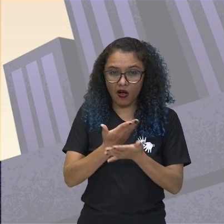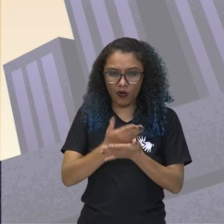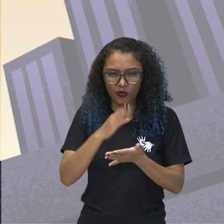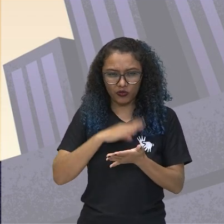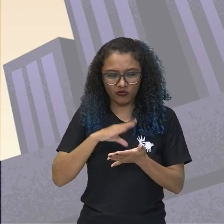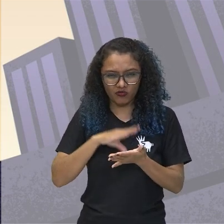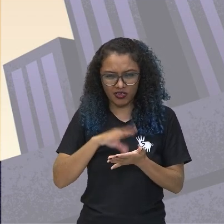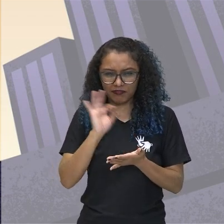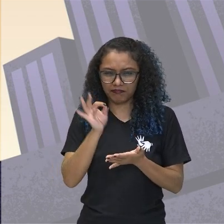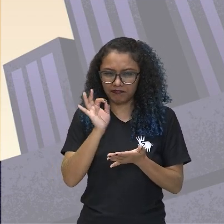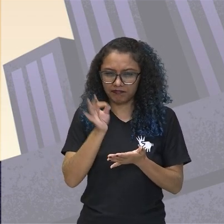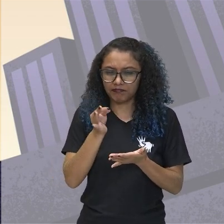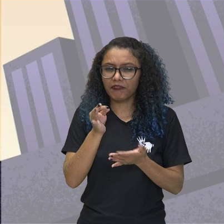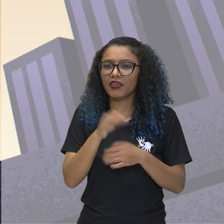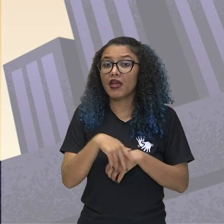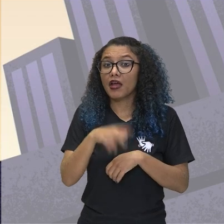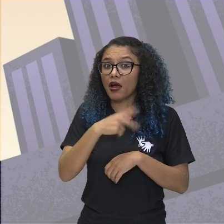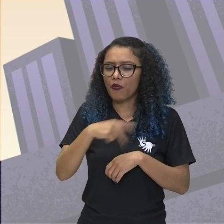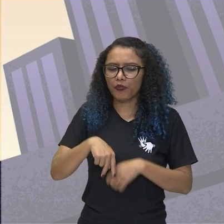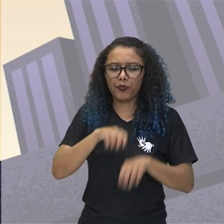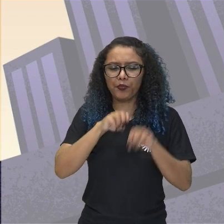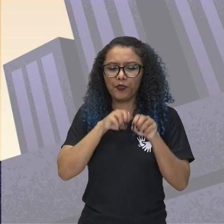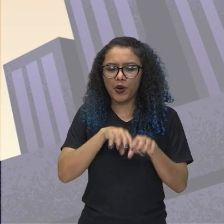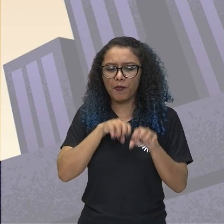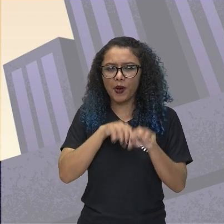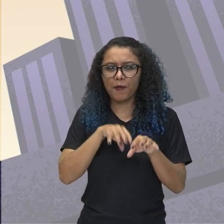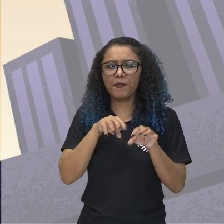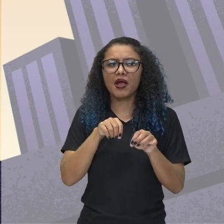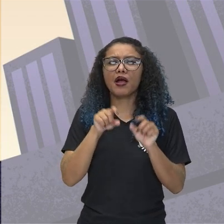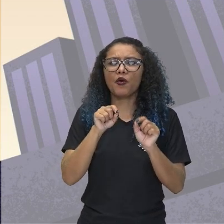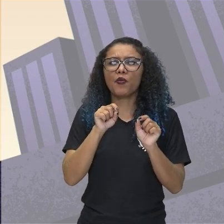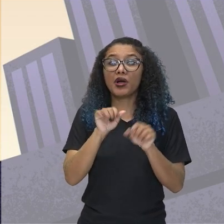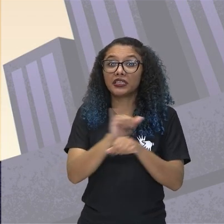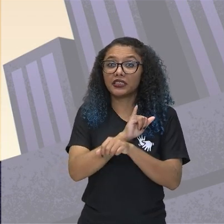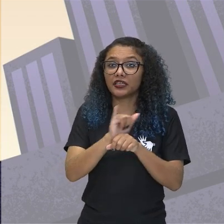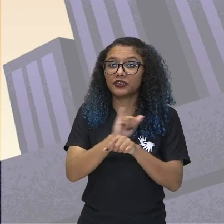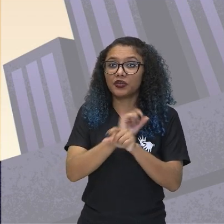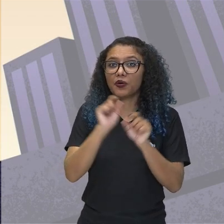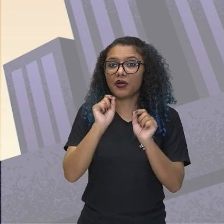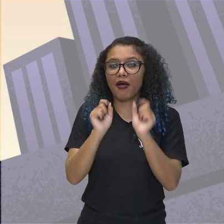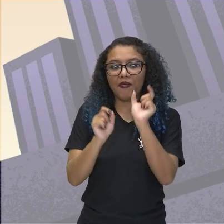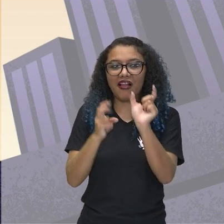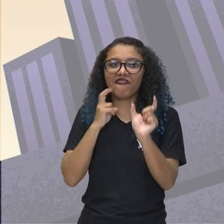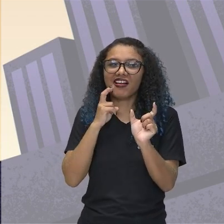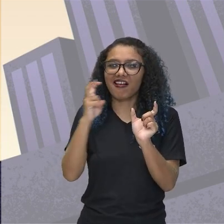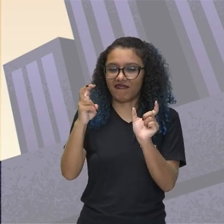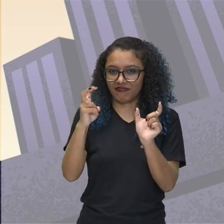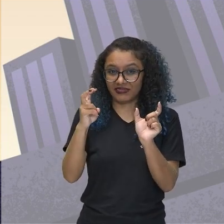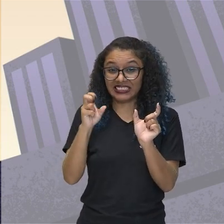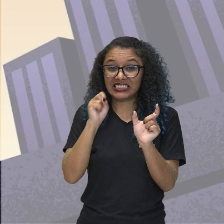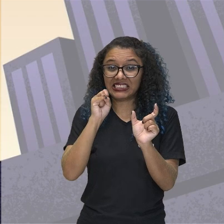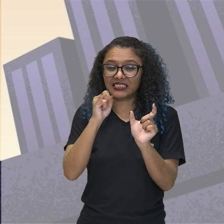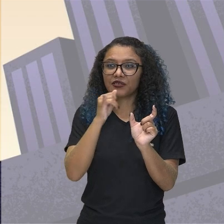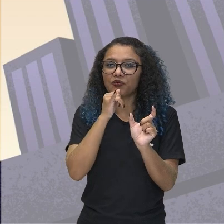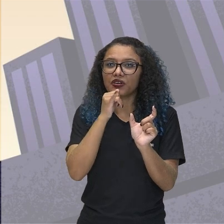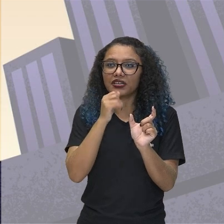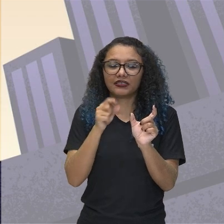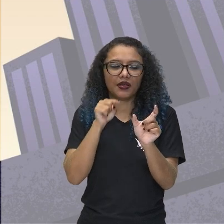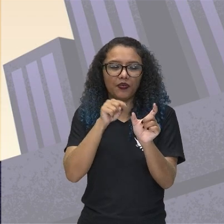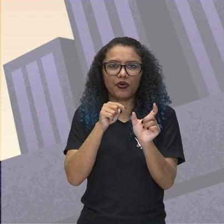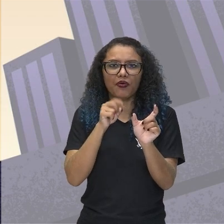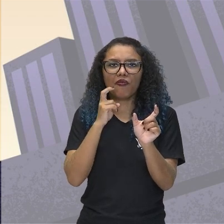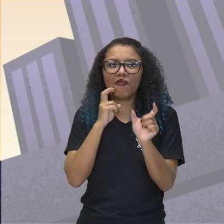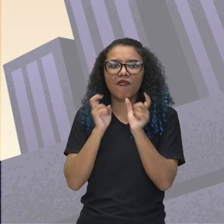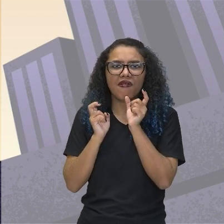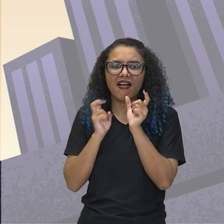a professora sempre ensinava aquela técnica de gritar a palavra. Então, se eu tivesse que chamar essa palavra como uma